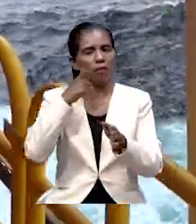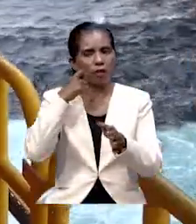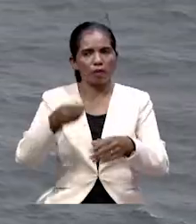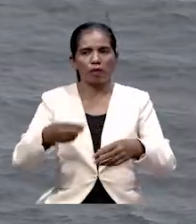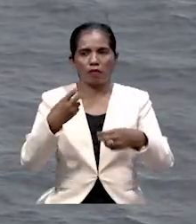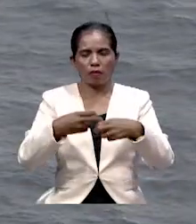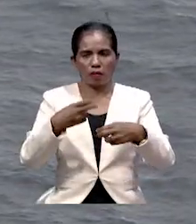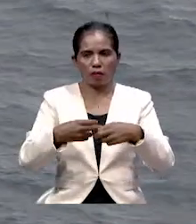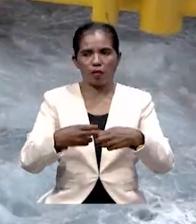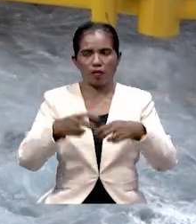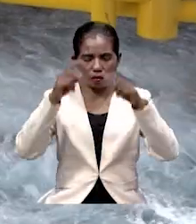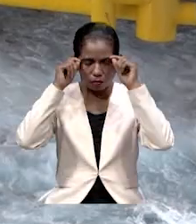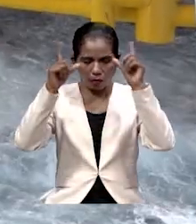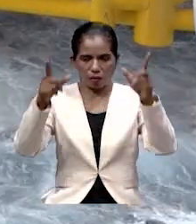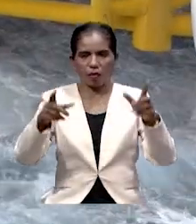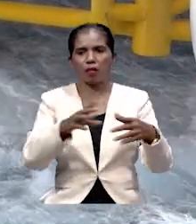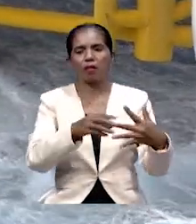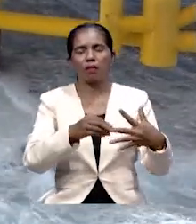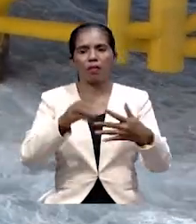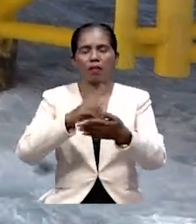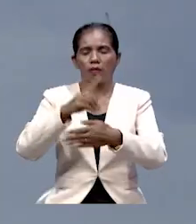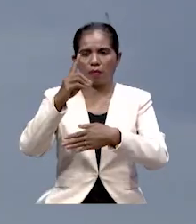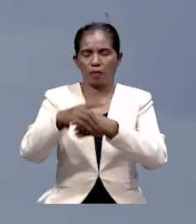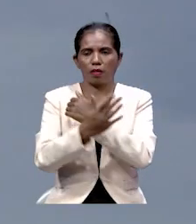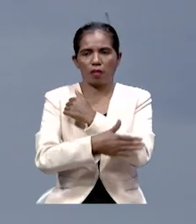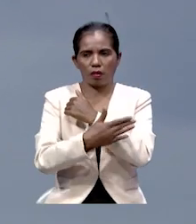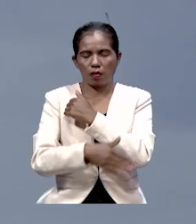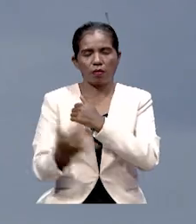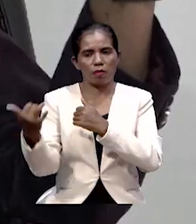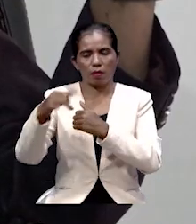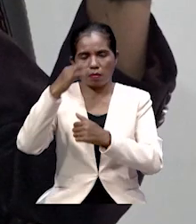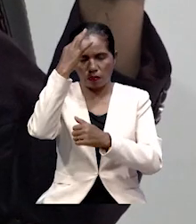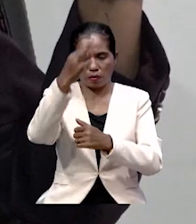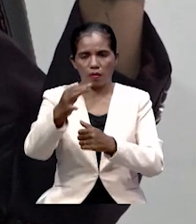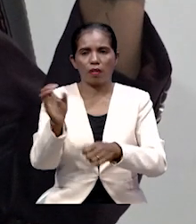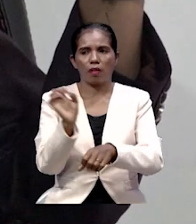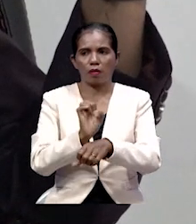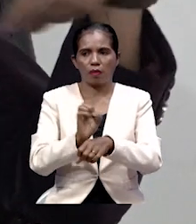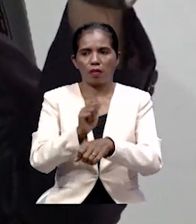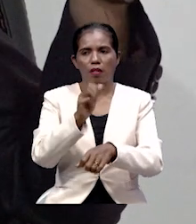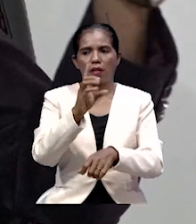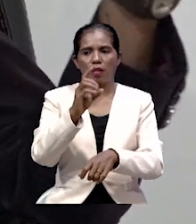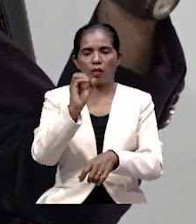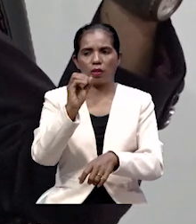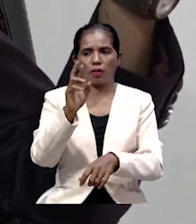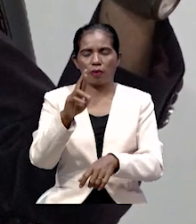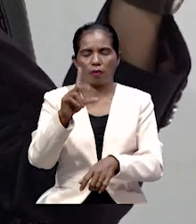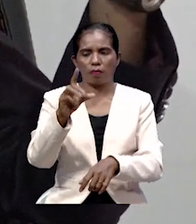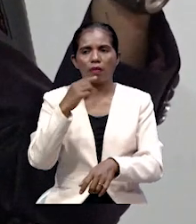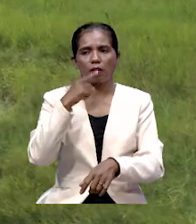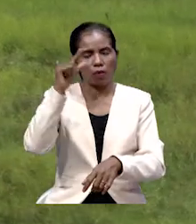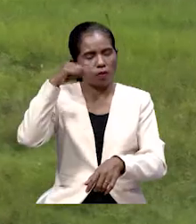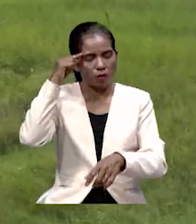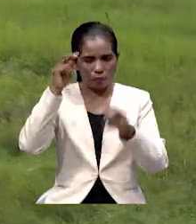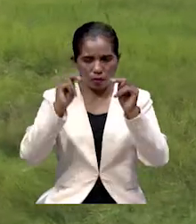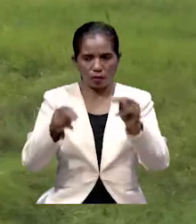estado Timor-Leste, liliu desenvolvimento país nian ba futuro. Economista Dolmando Amaral Hateten, governo precisa tau prioridade